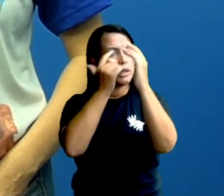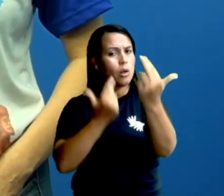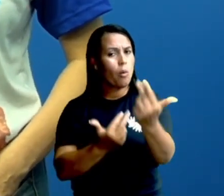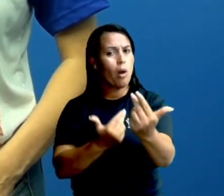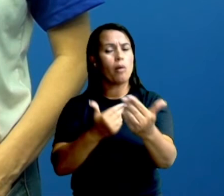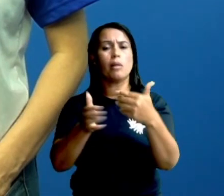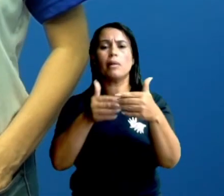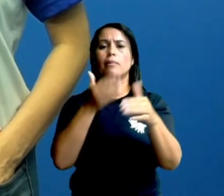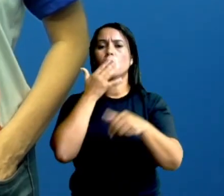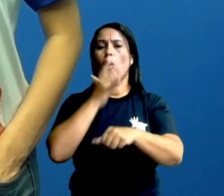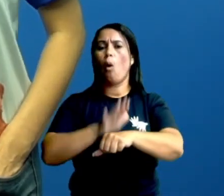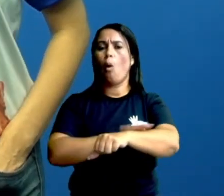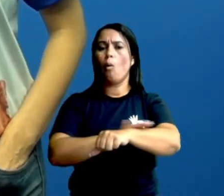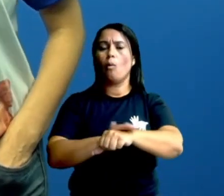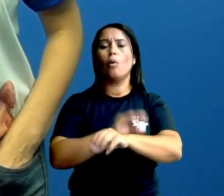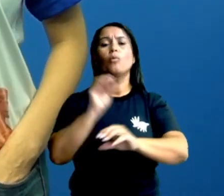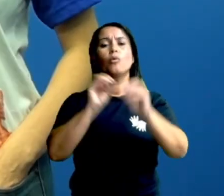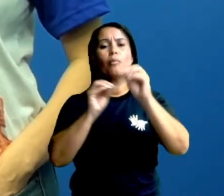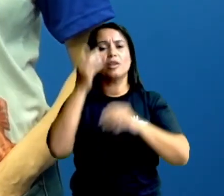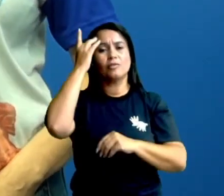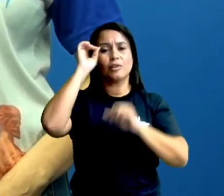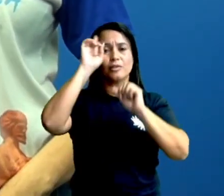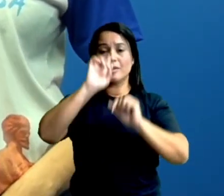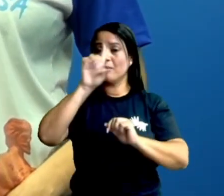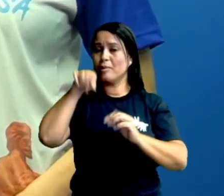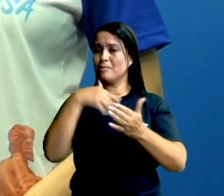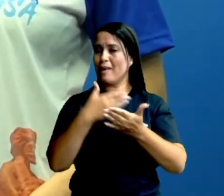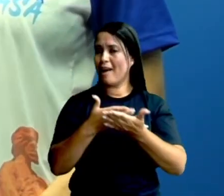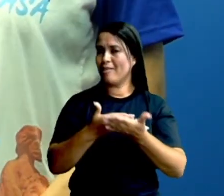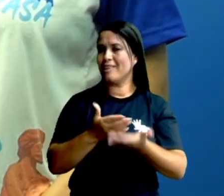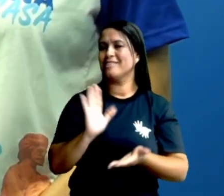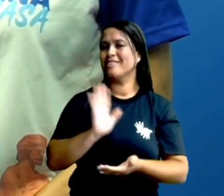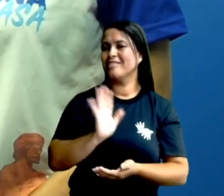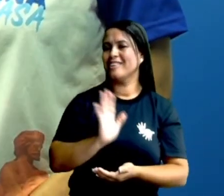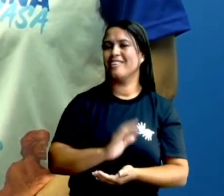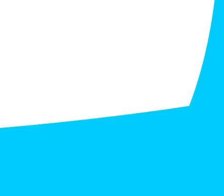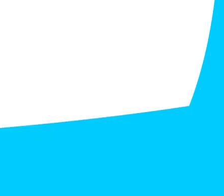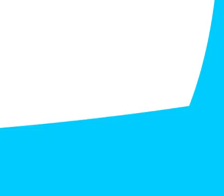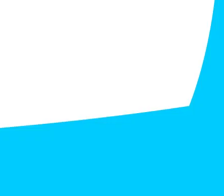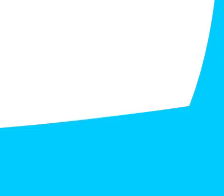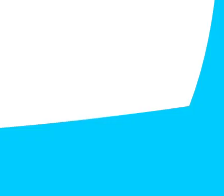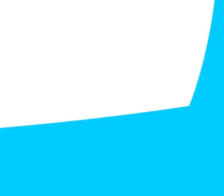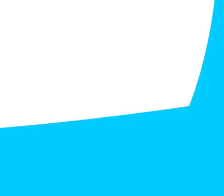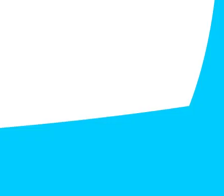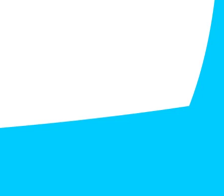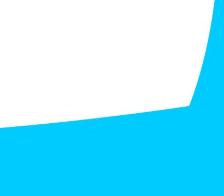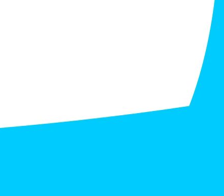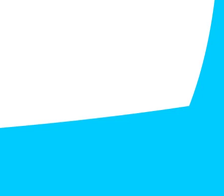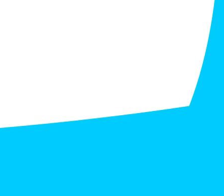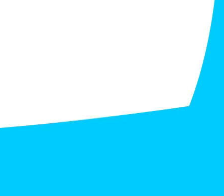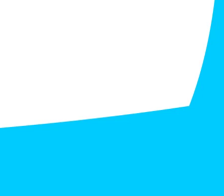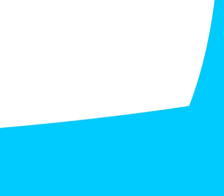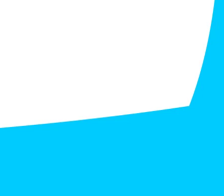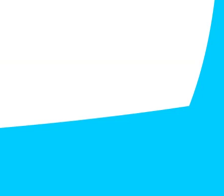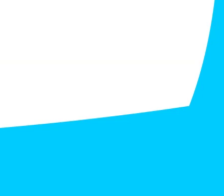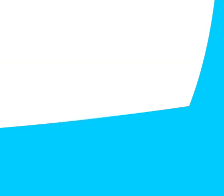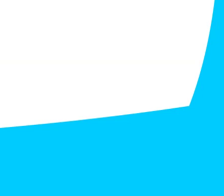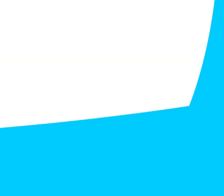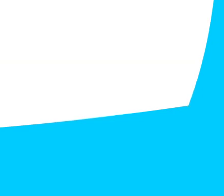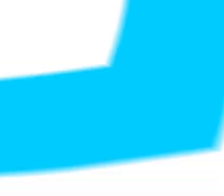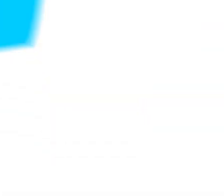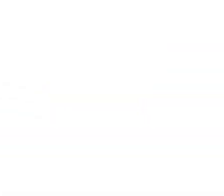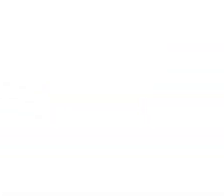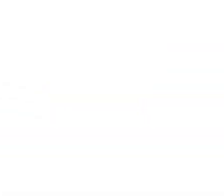cor, ok? Então um beijo, fiquem com Deus e até a próxima aula. Tchau, tchau!